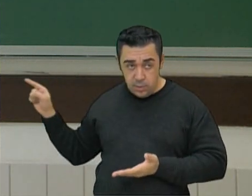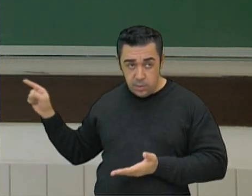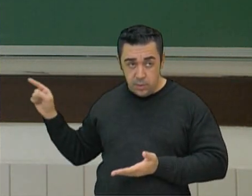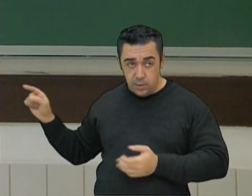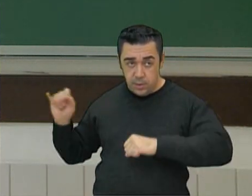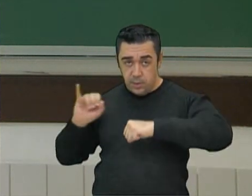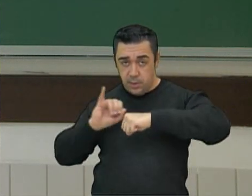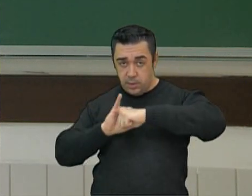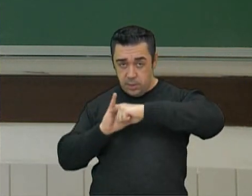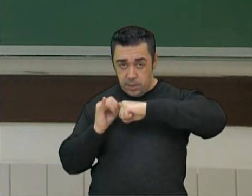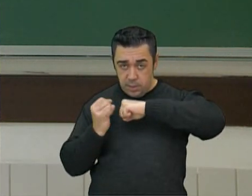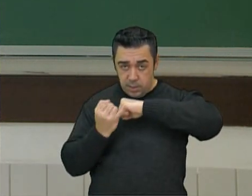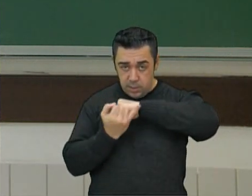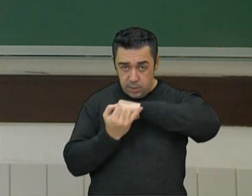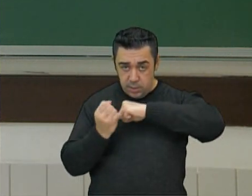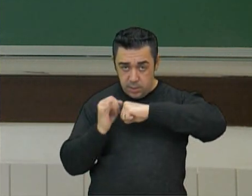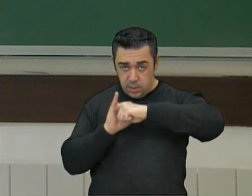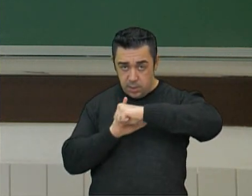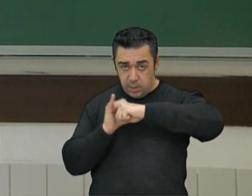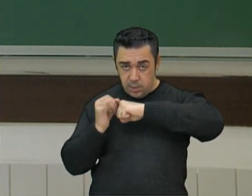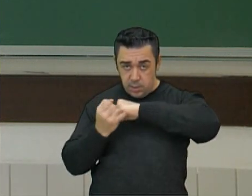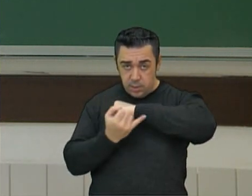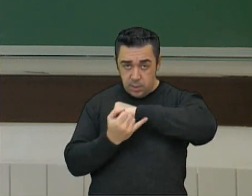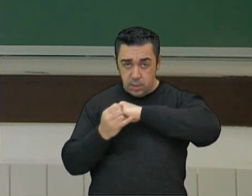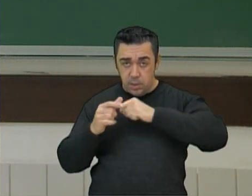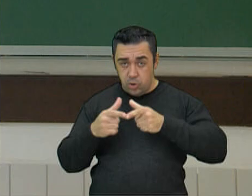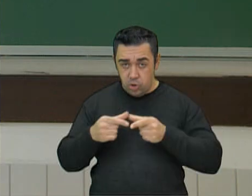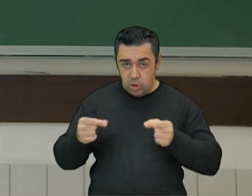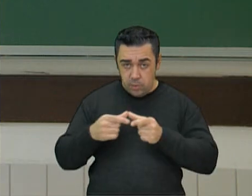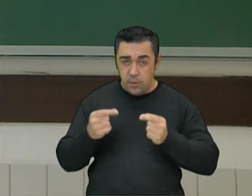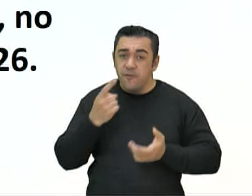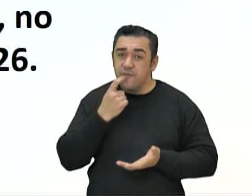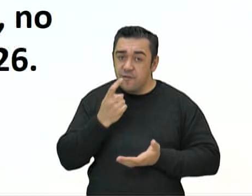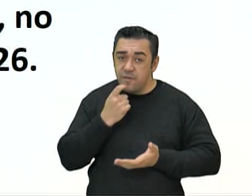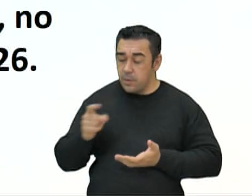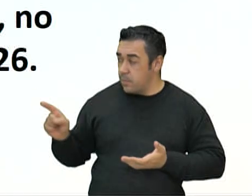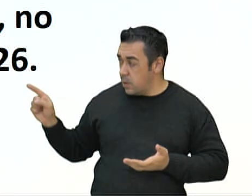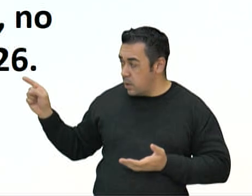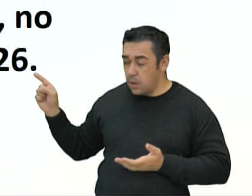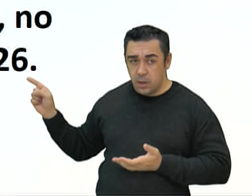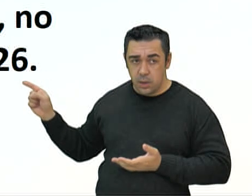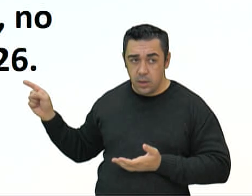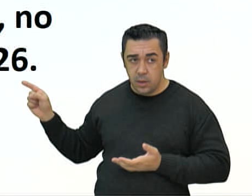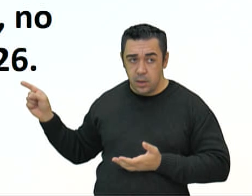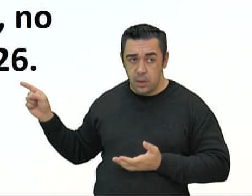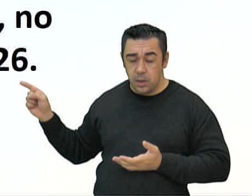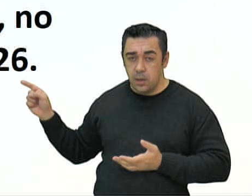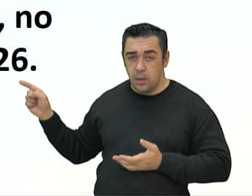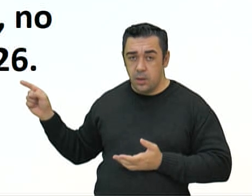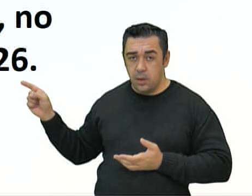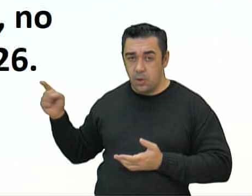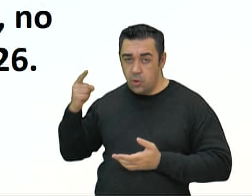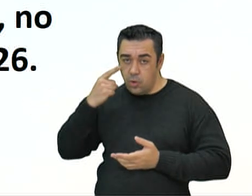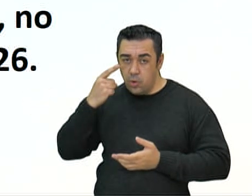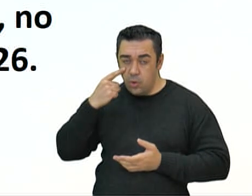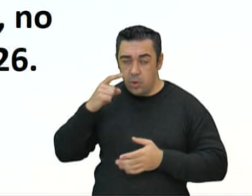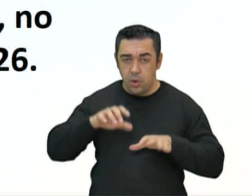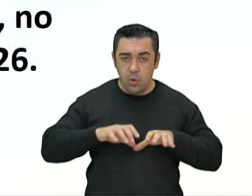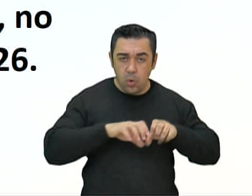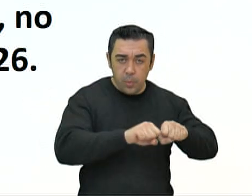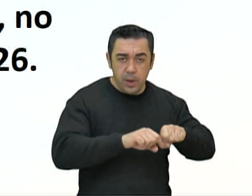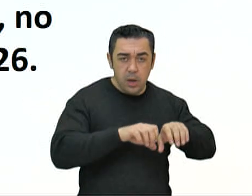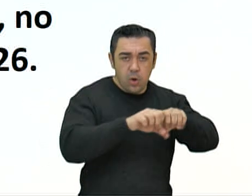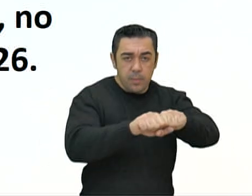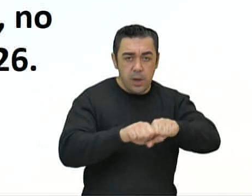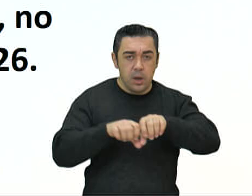arquipélago japonês, em vermelho aqui, um conjunto de ilhas, e você tem a ocupação do Japão no